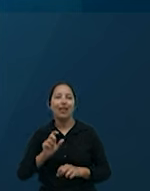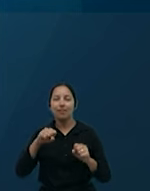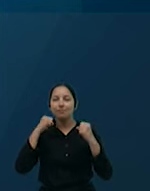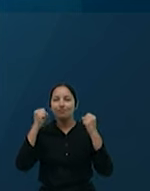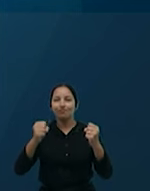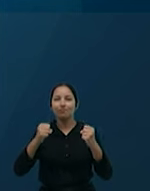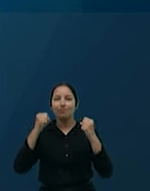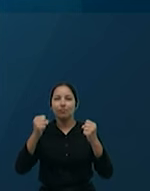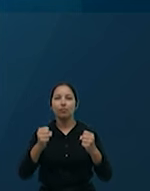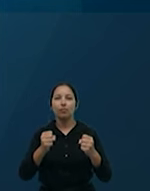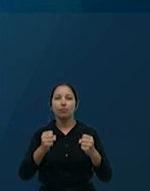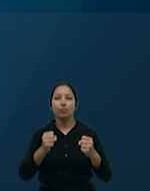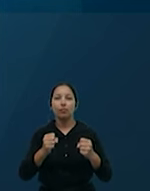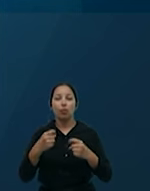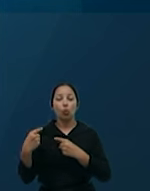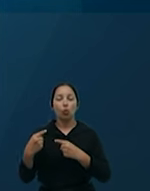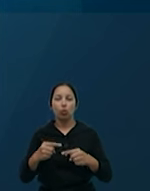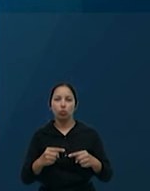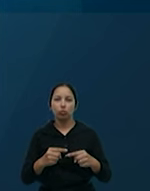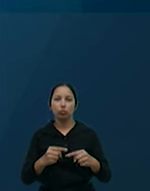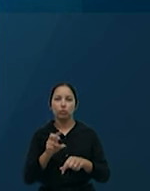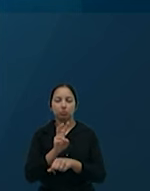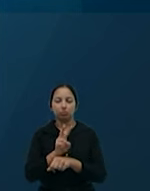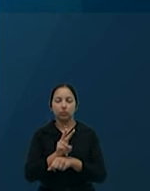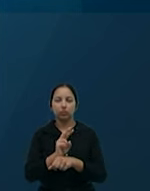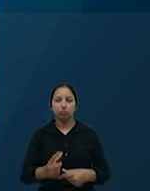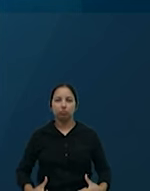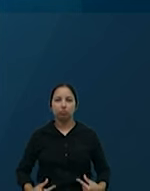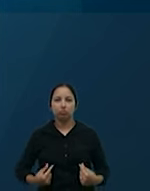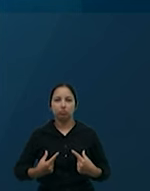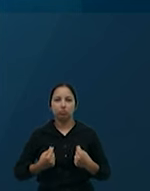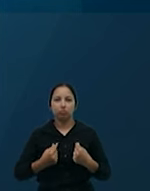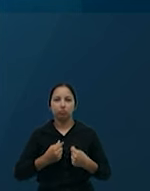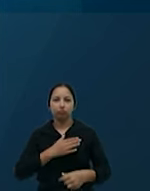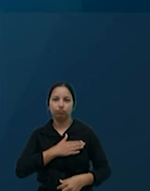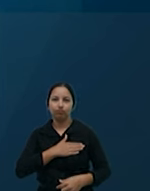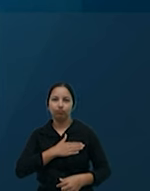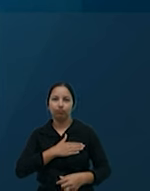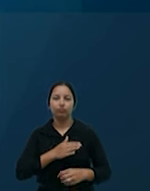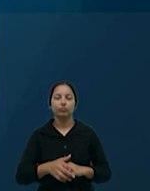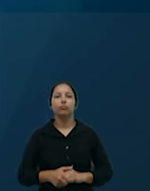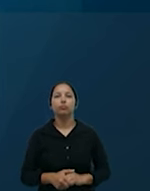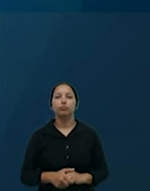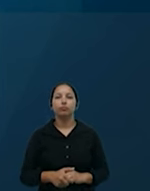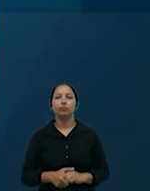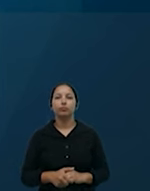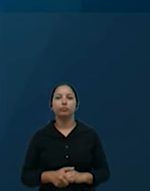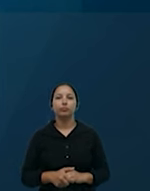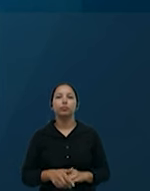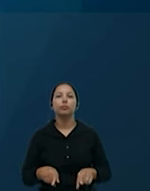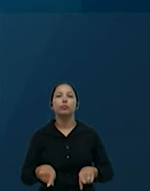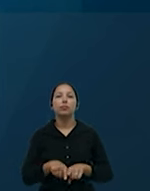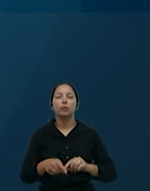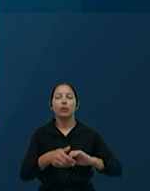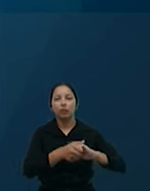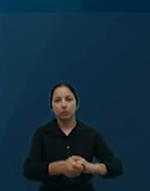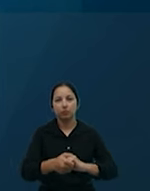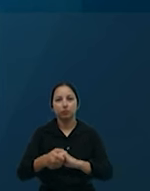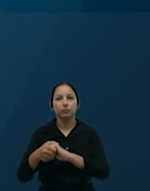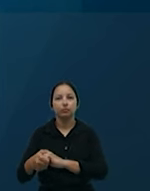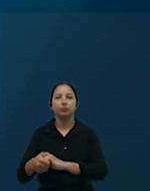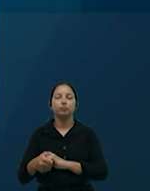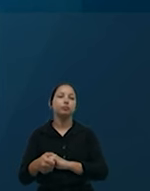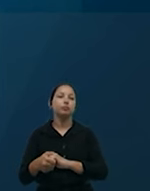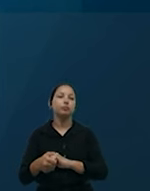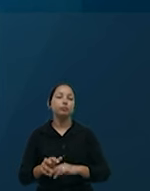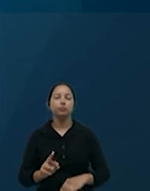câncer da mama. Saúdo também digníssimo representante do Ministério Público Federal, caríssimos serventuários da Justiça, e também